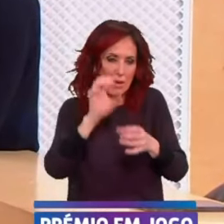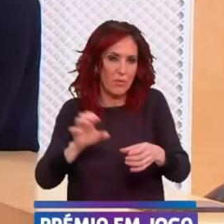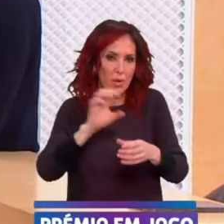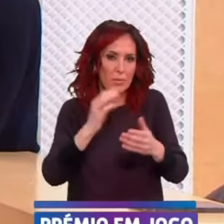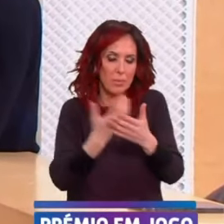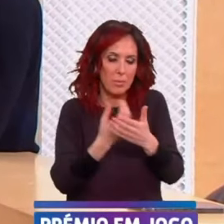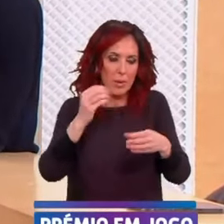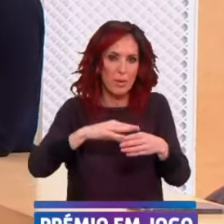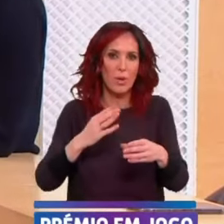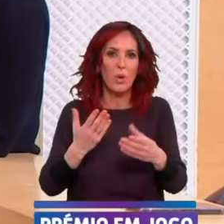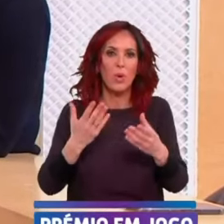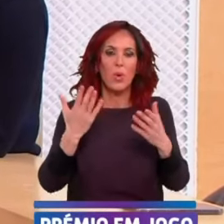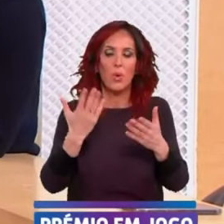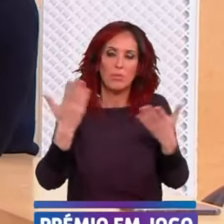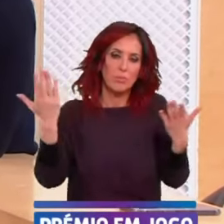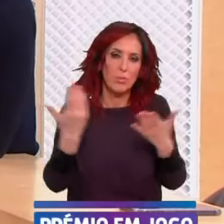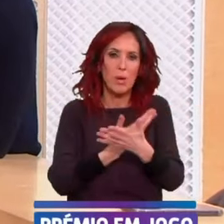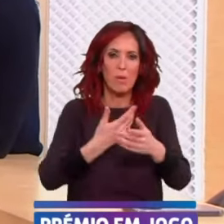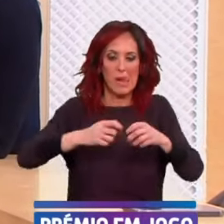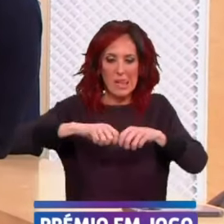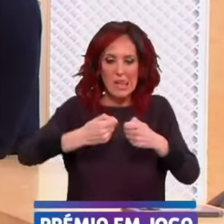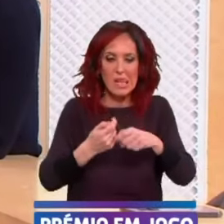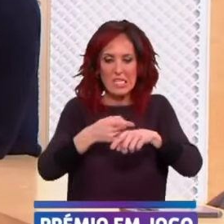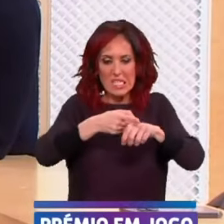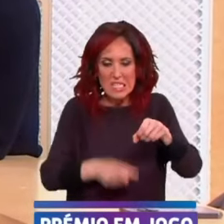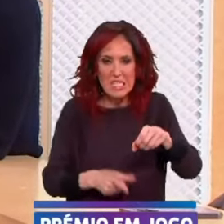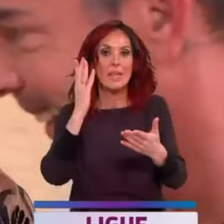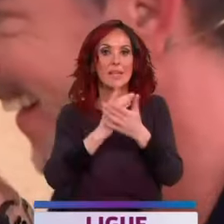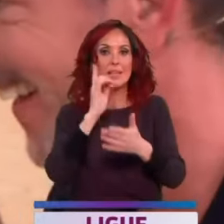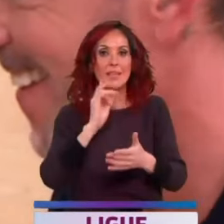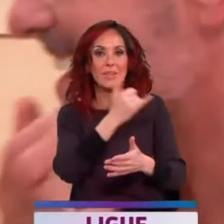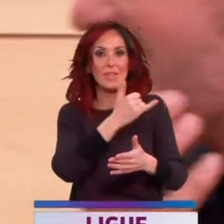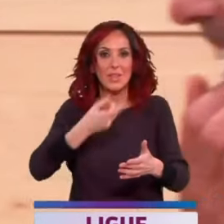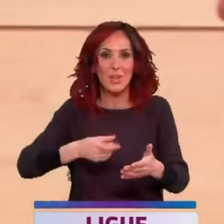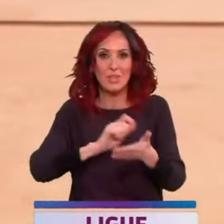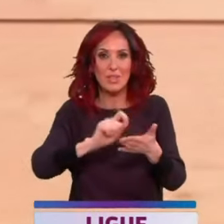não é? No Alentejo o pão corta-se à mão com a faca, claro. Assim, e eu vou pegar nisto e vou cortar.